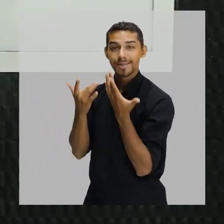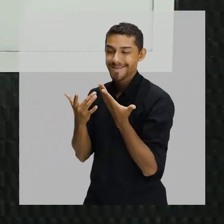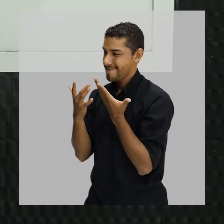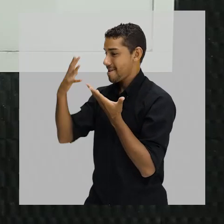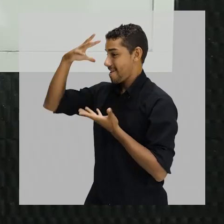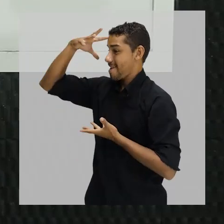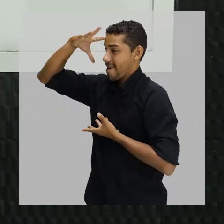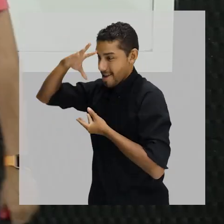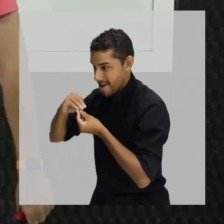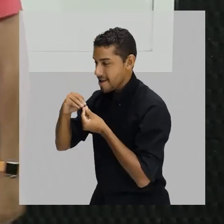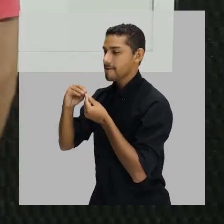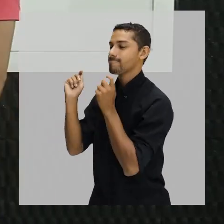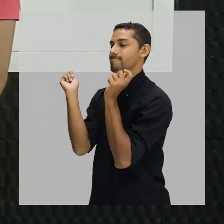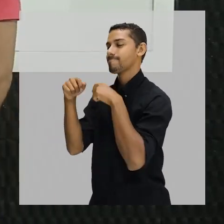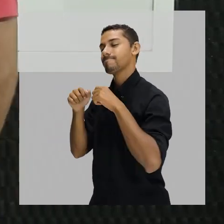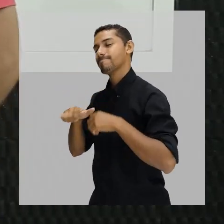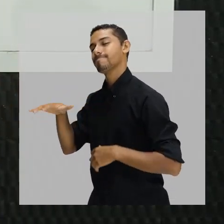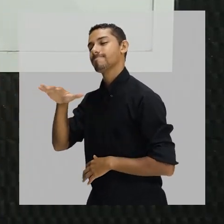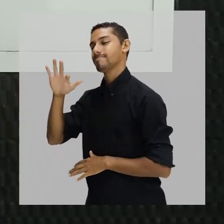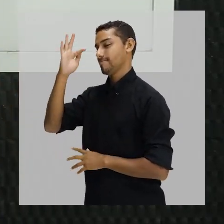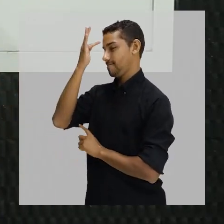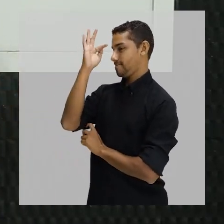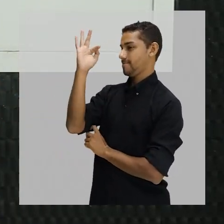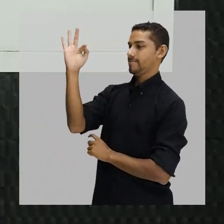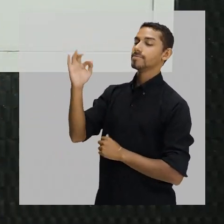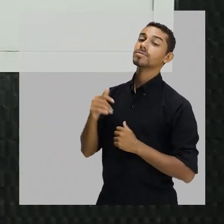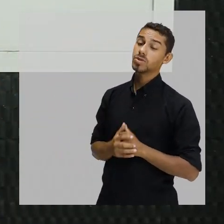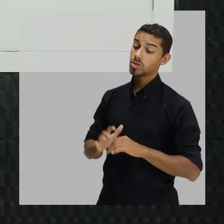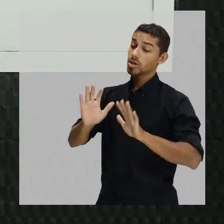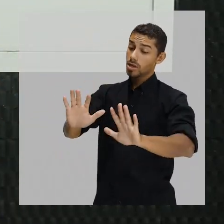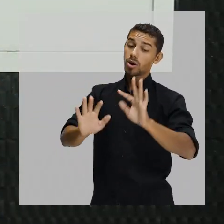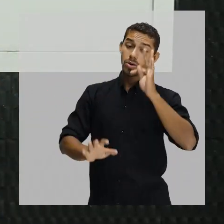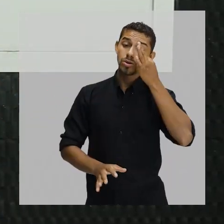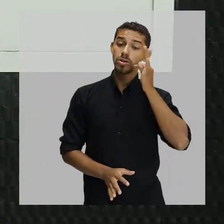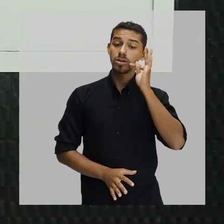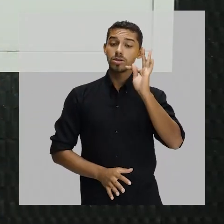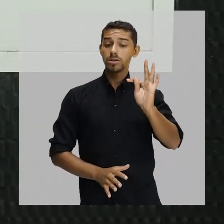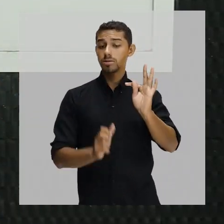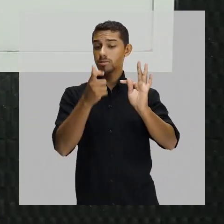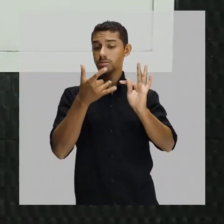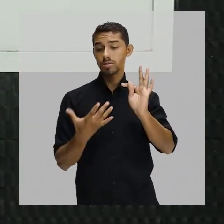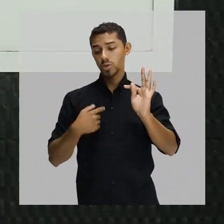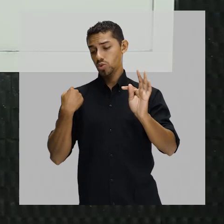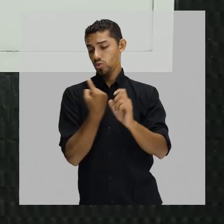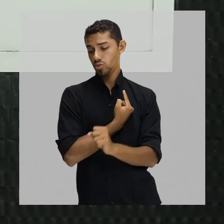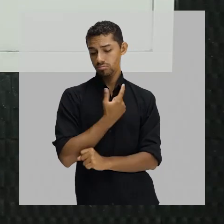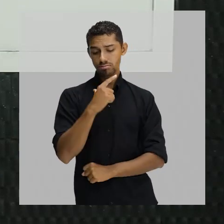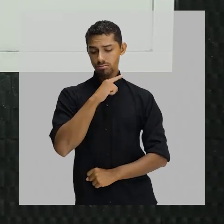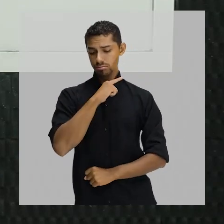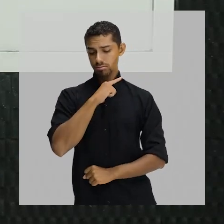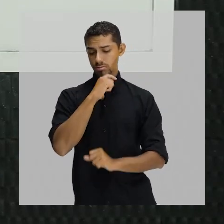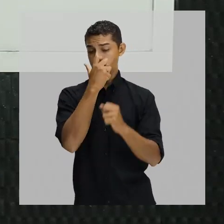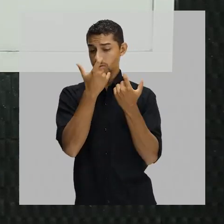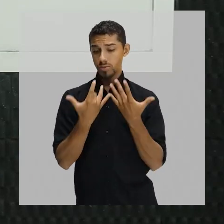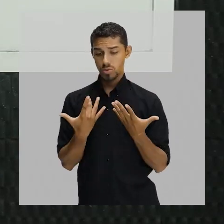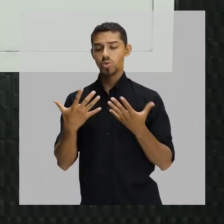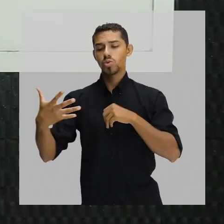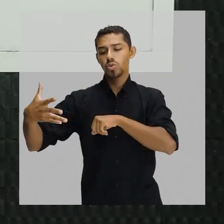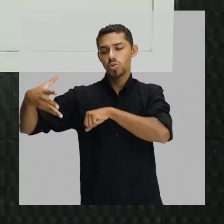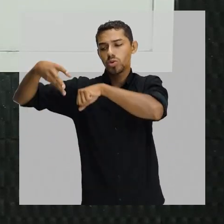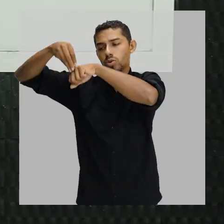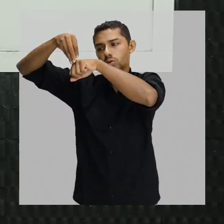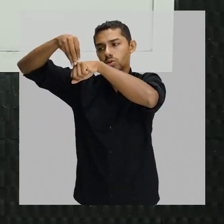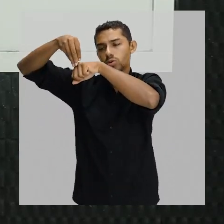ocupa enquanto área da filosofia. Ok? Então, teoricamente, nós temos o conhecimento, obviamente,